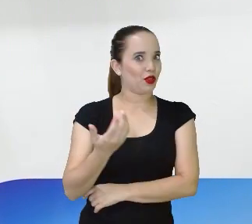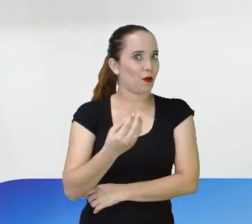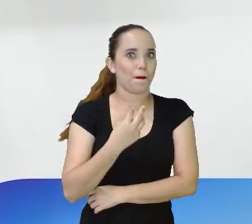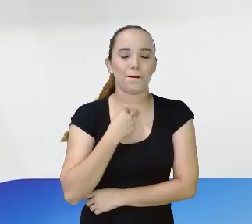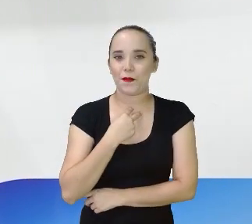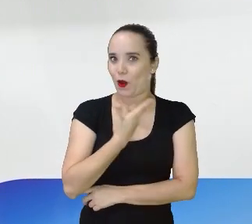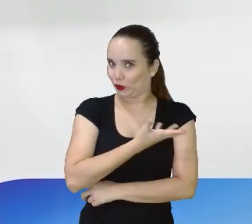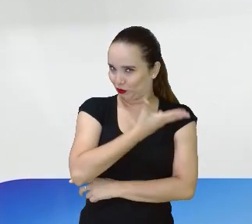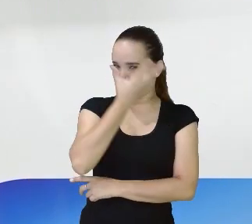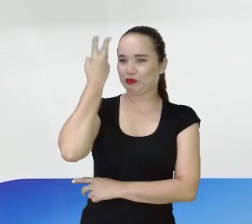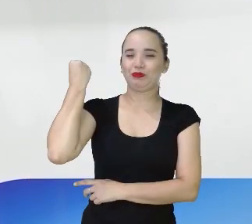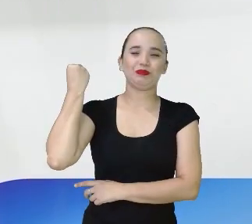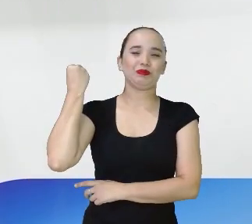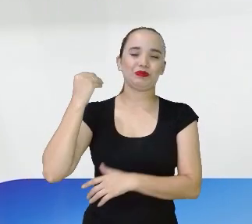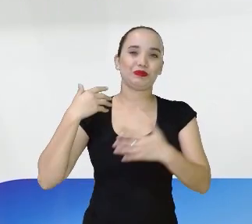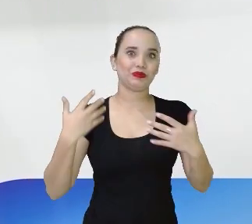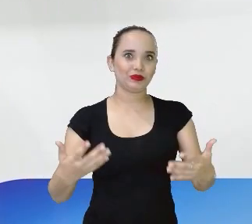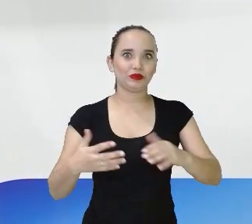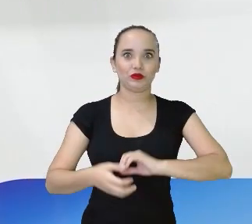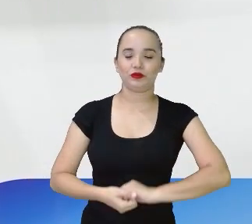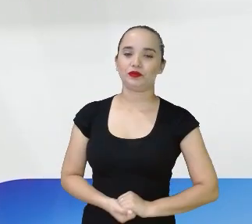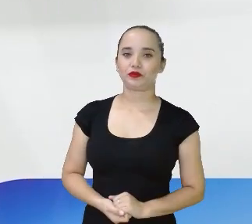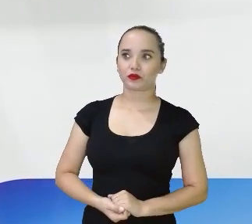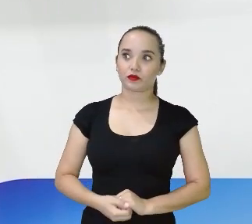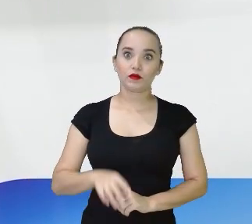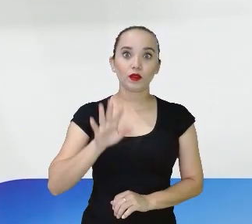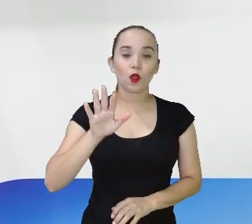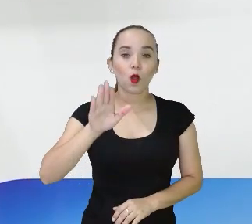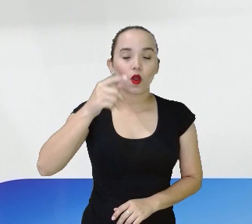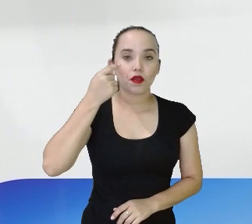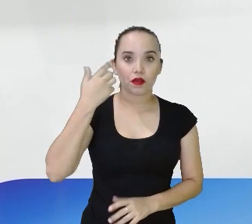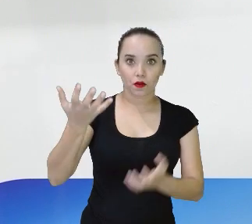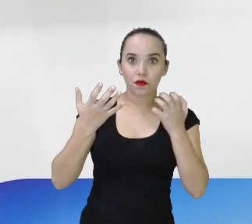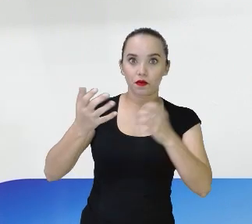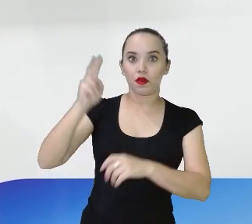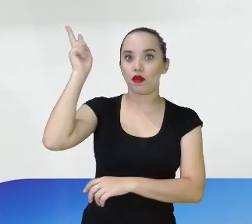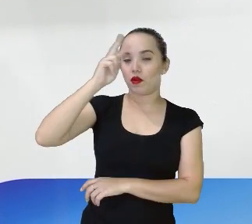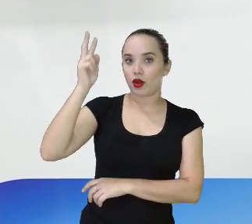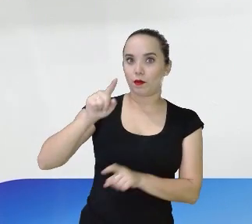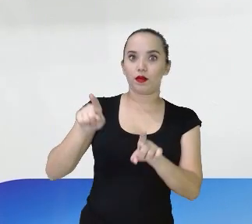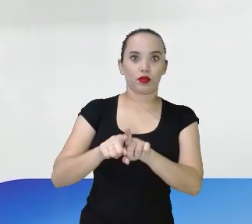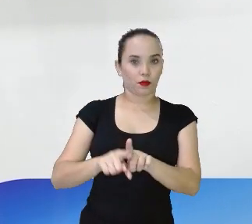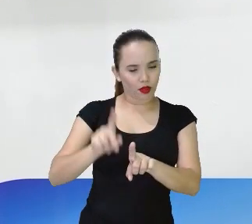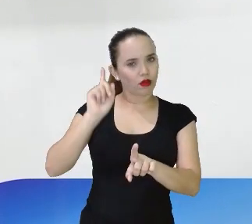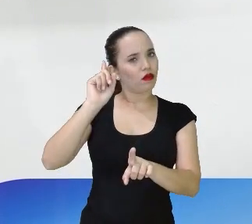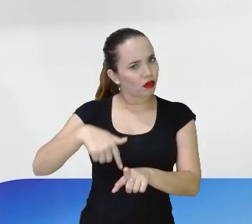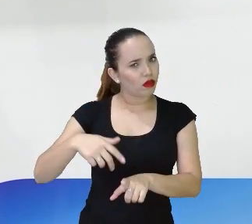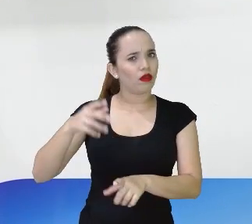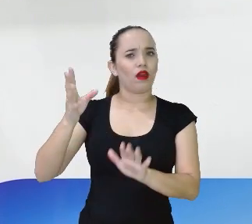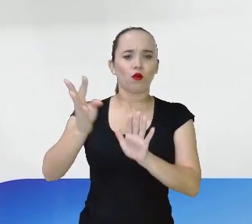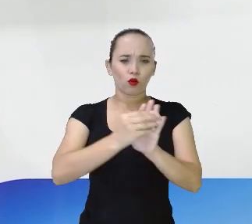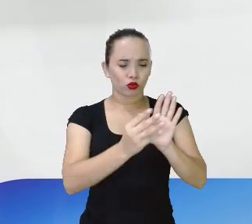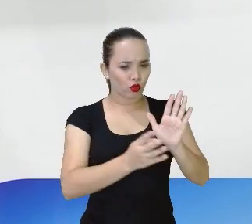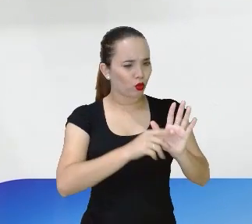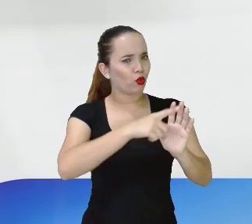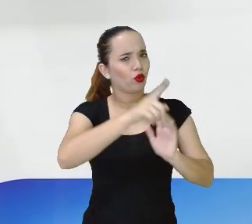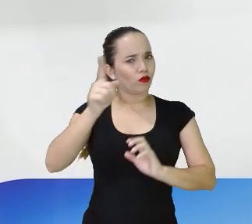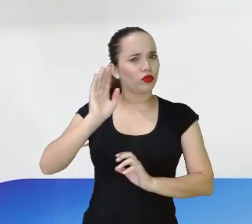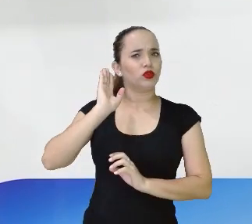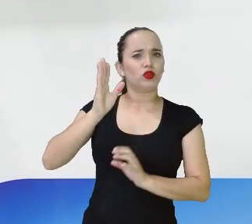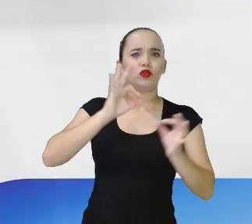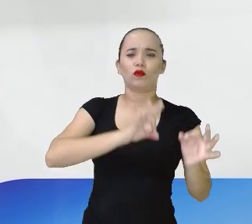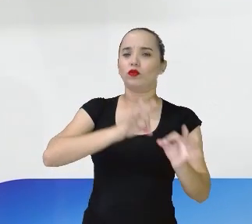esquecer, olha só, patrimônio cultural. E lembrando sempre a vocês que são conteúdos que vocês vão rever aí na aula,